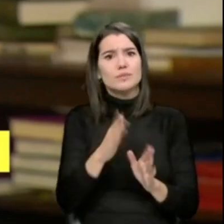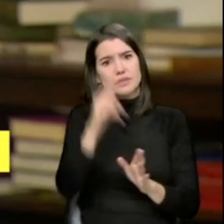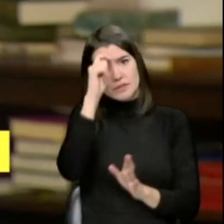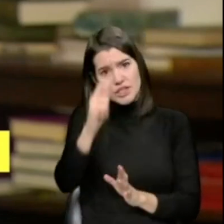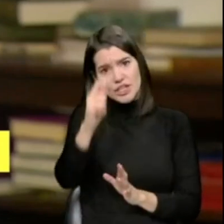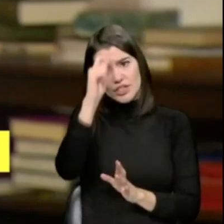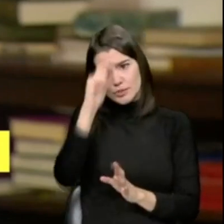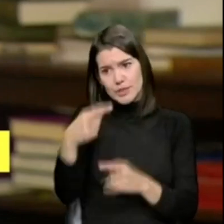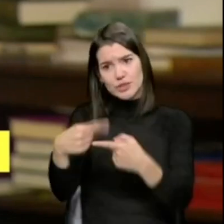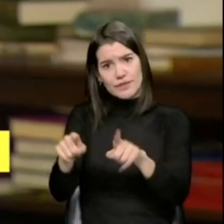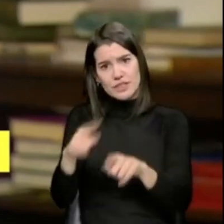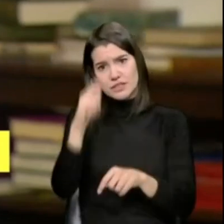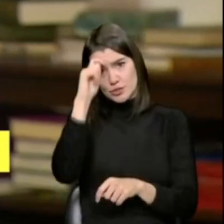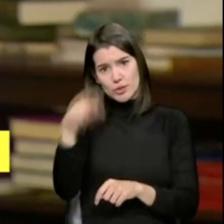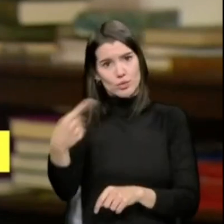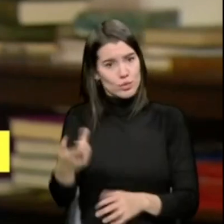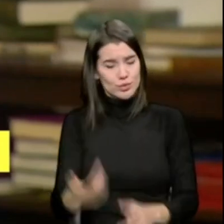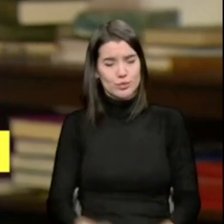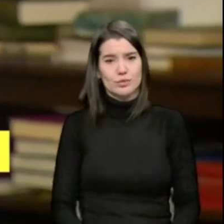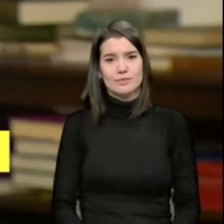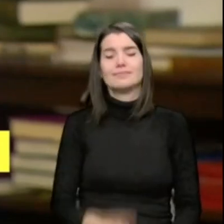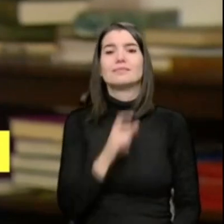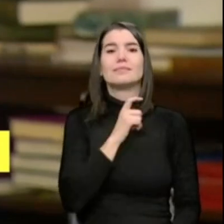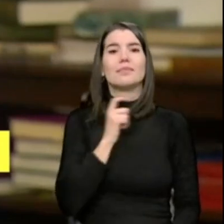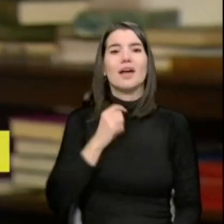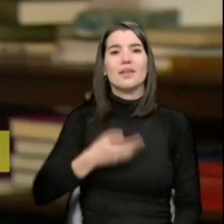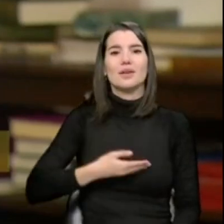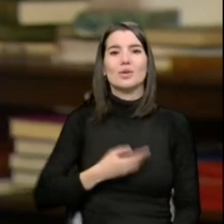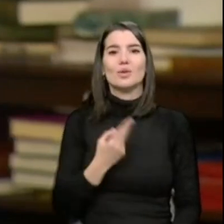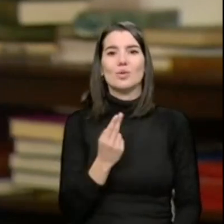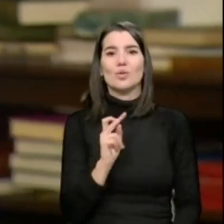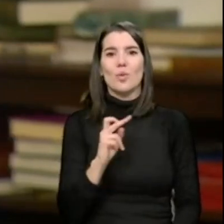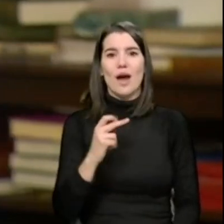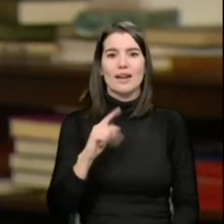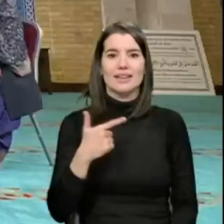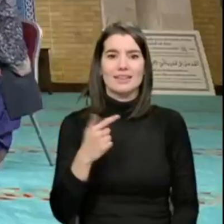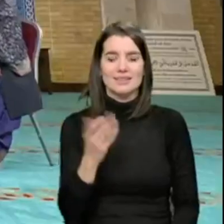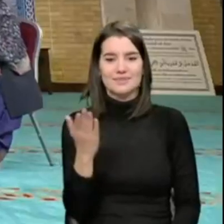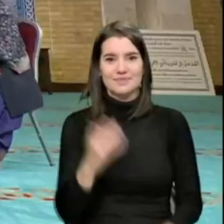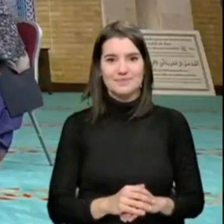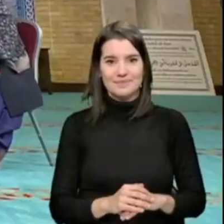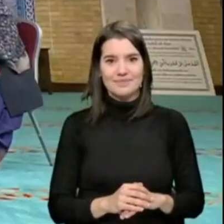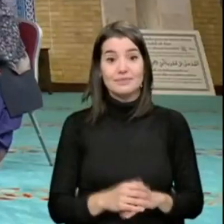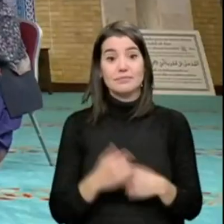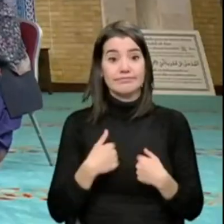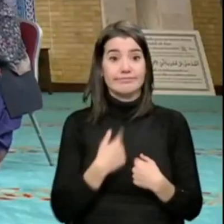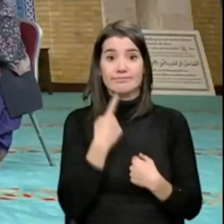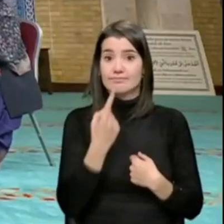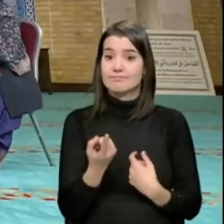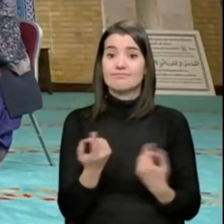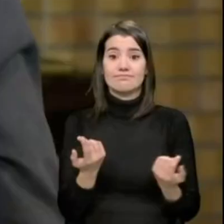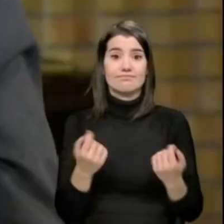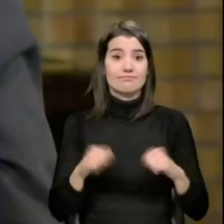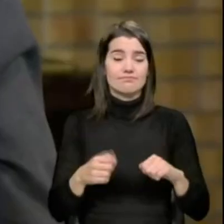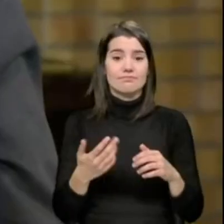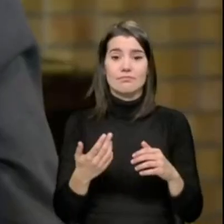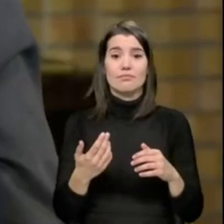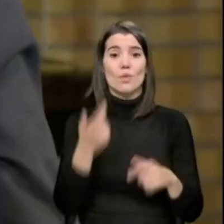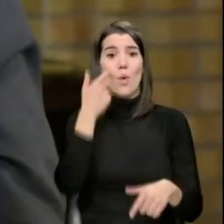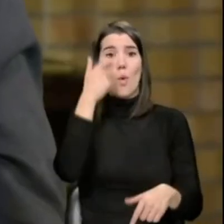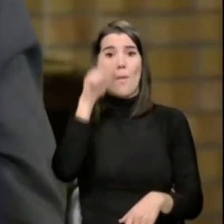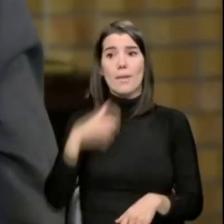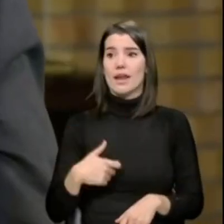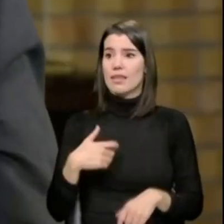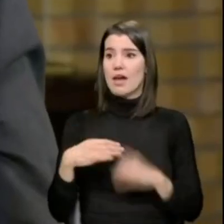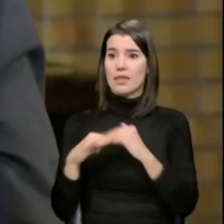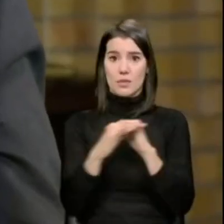outro. Padre Duarte. Bem, eu diria, estou de acordo, nesta comum humanidade que todos nós temos, e